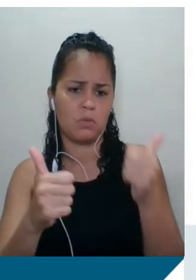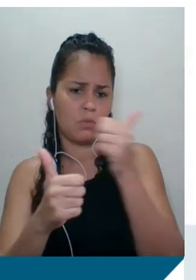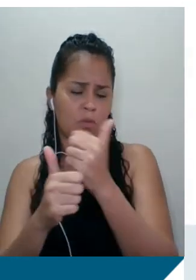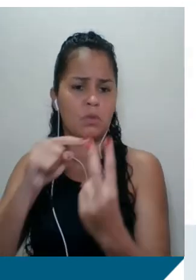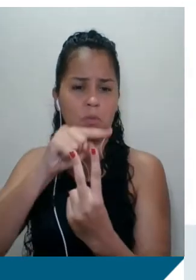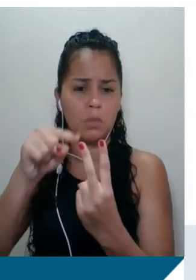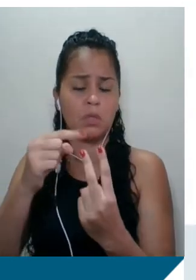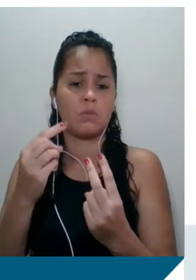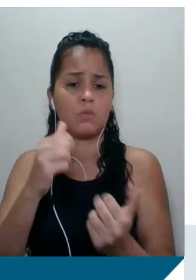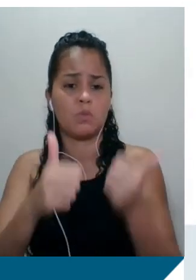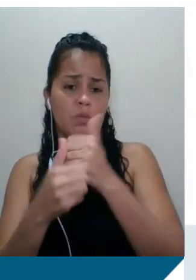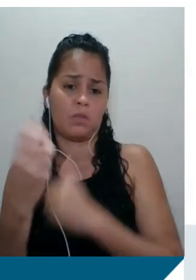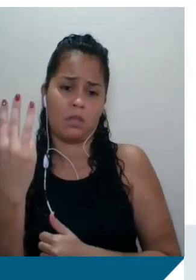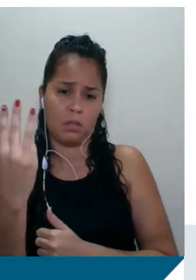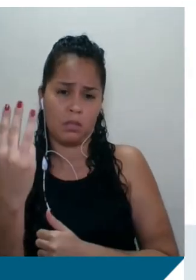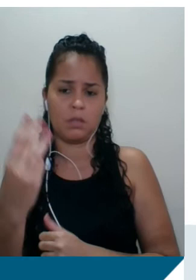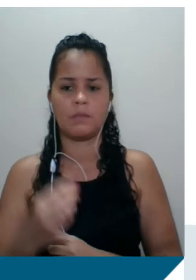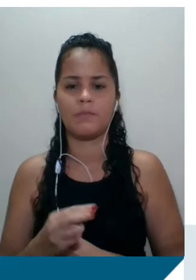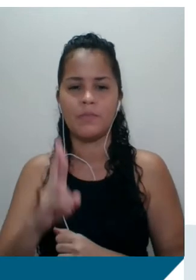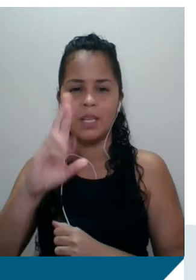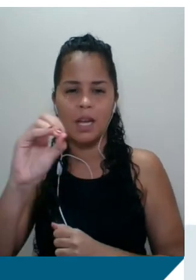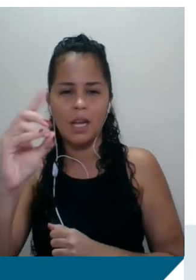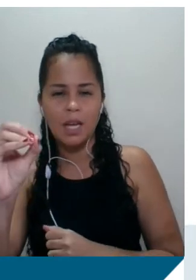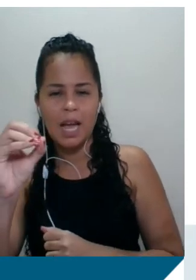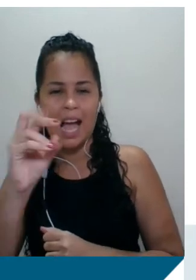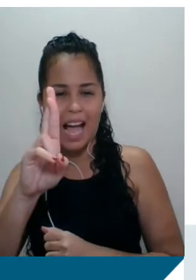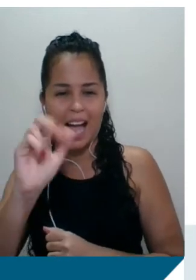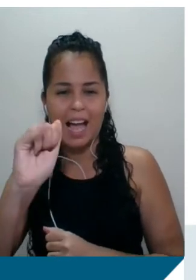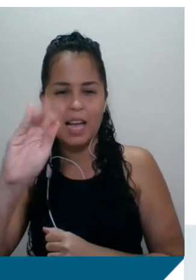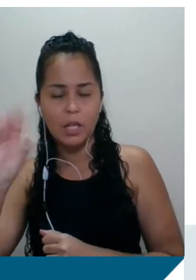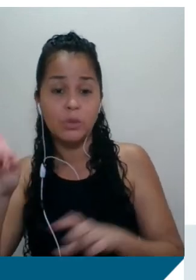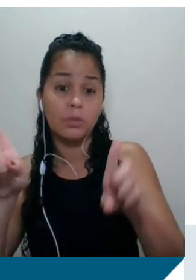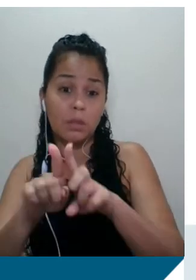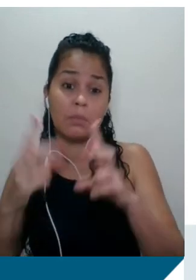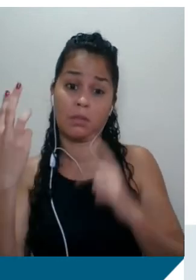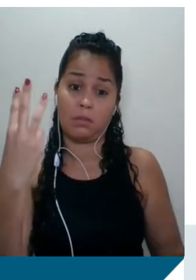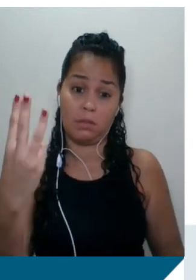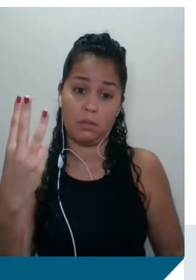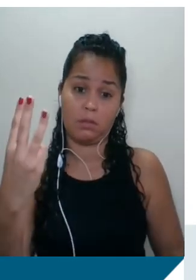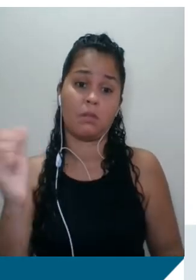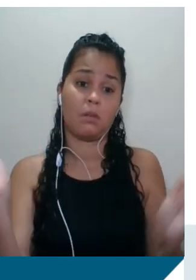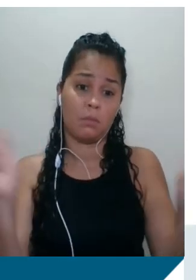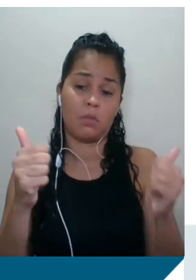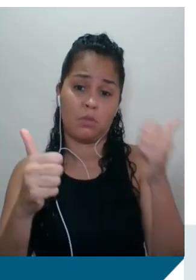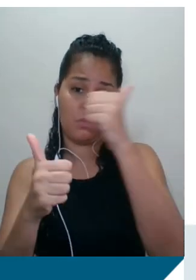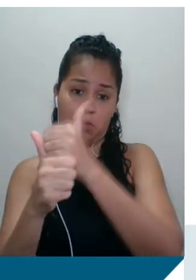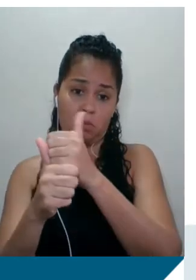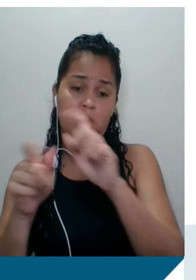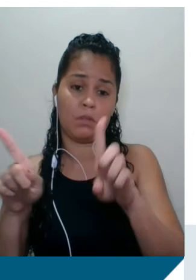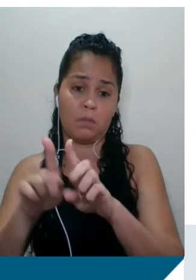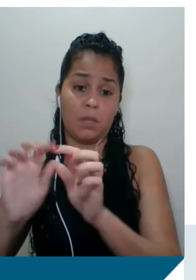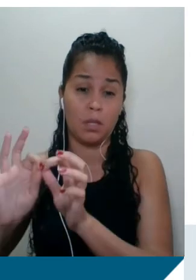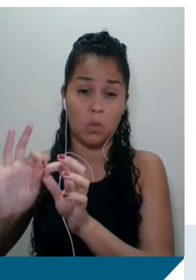Então, eu posso substituir direto na fórmula, em vez de escrever π, eu escrevo 3. No lugar do raio, está indicado na figura também, é